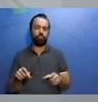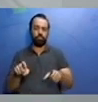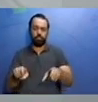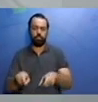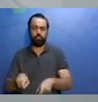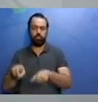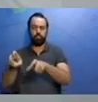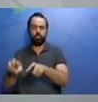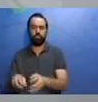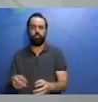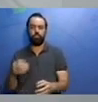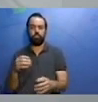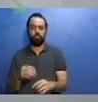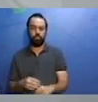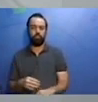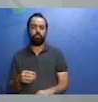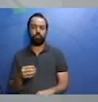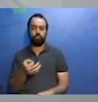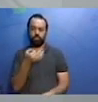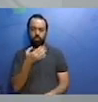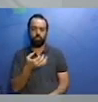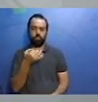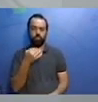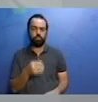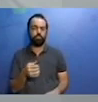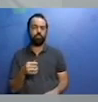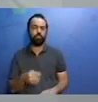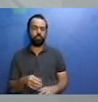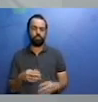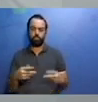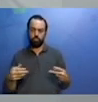fertilizantes, medicamentos, entre outros produtos.